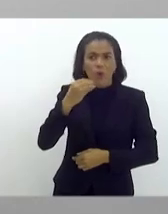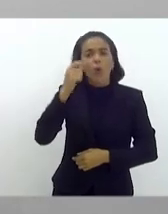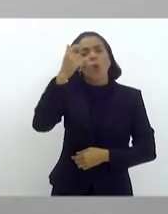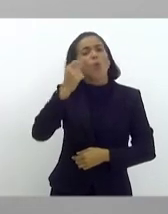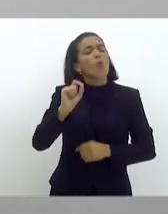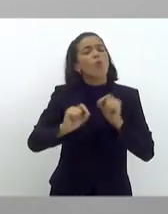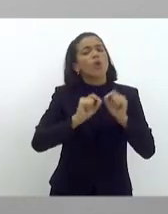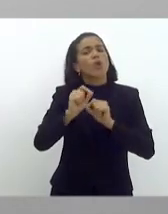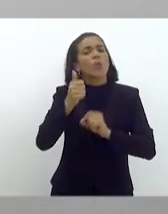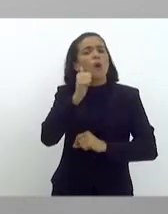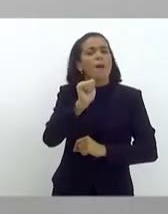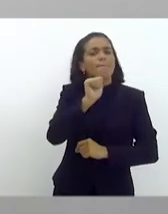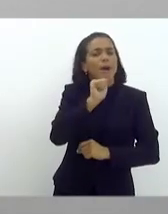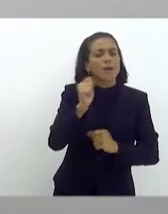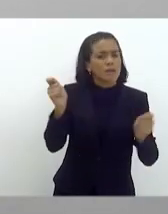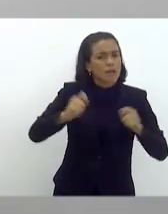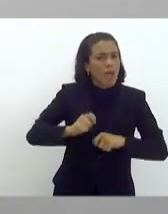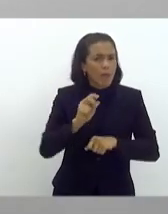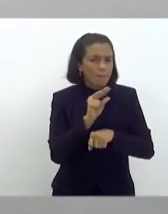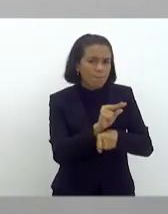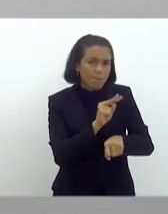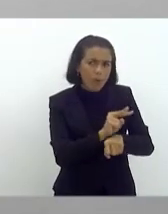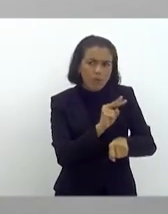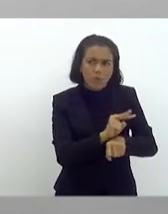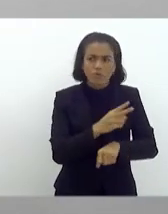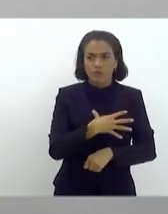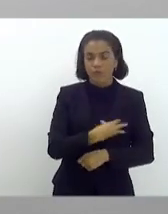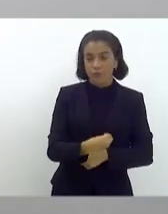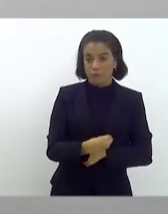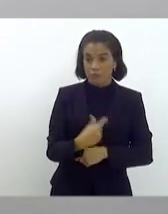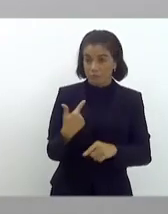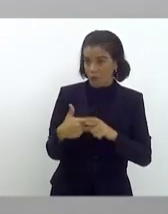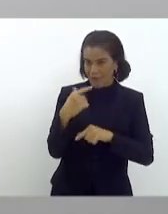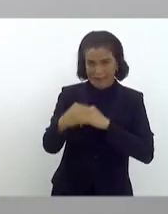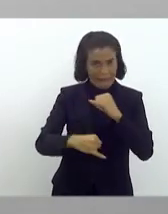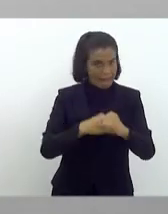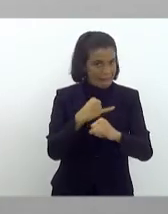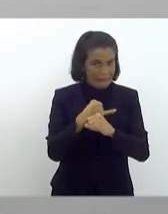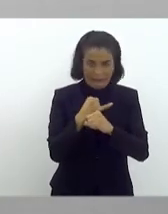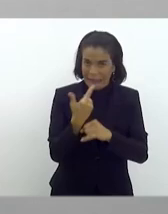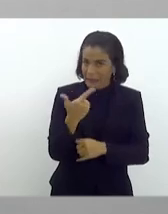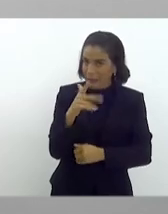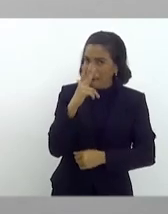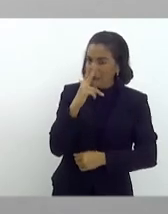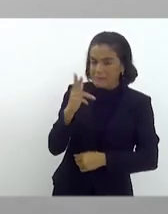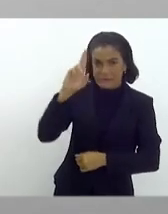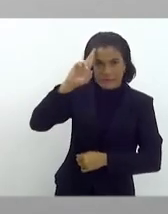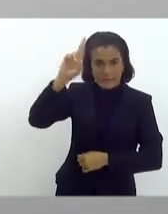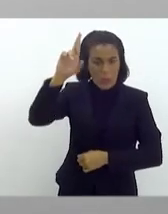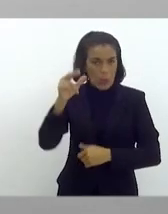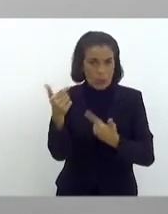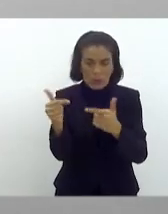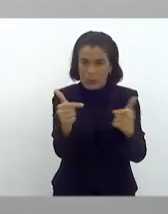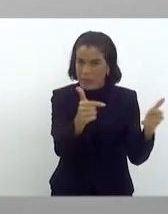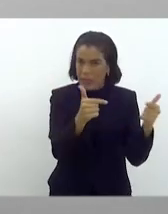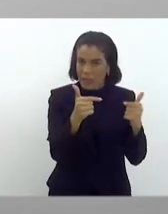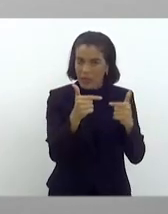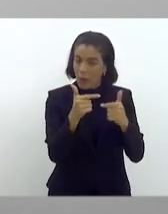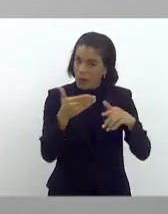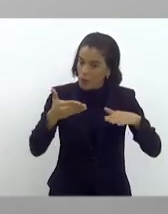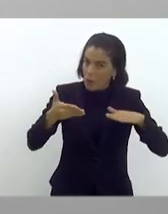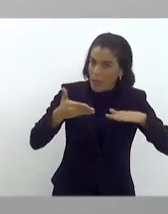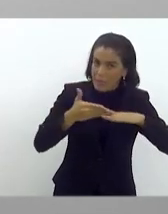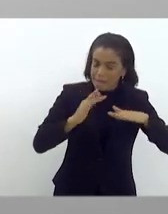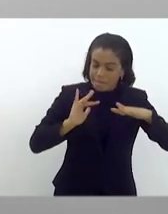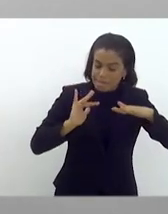uma mãe como ela pode proteger o seu filho porque a internet ela é sem dono então quando a gente bota o pé lá a gente tem que saber